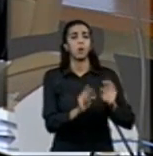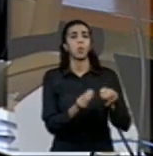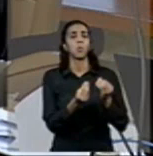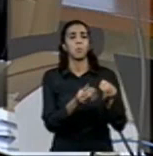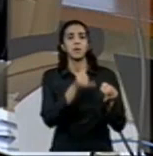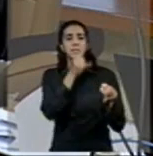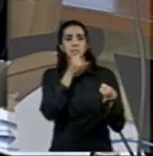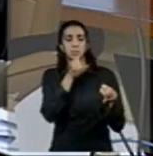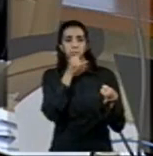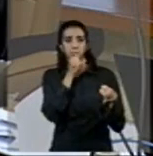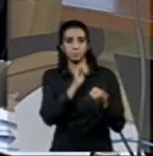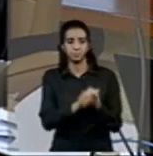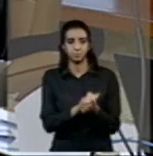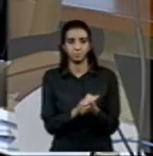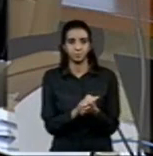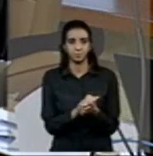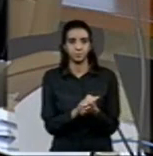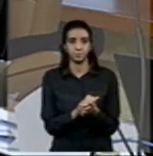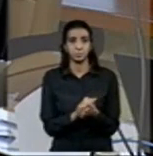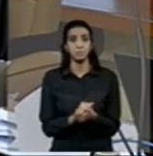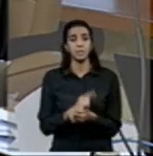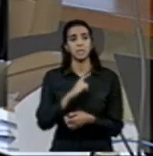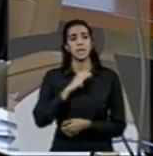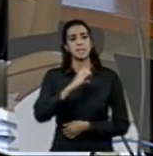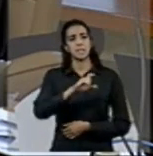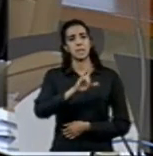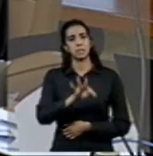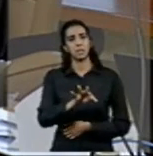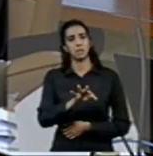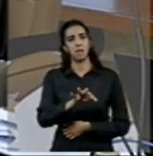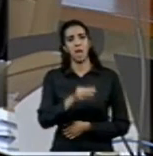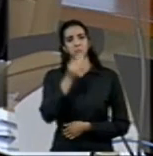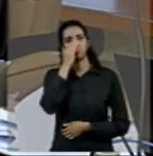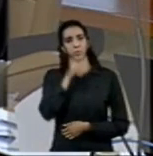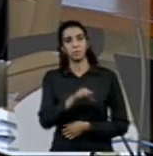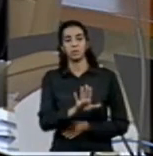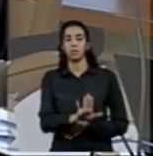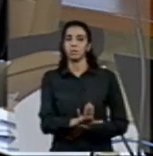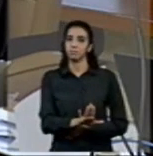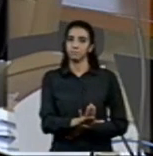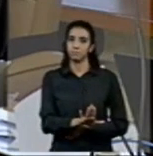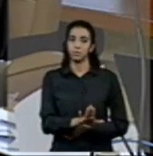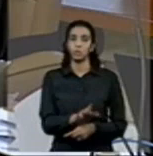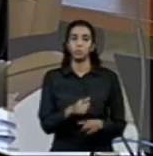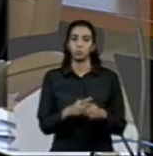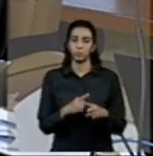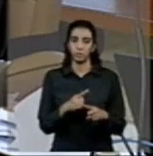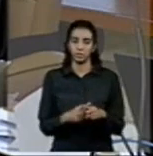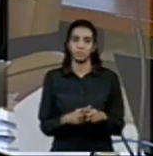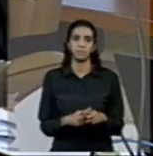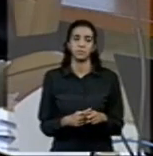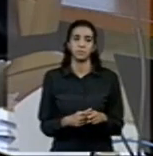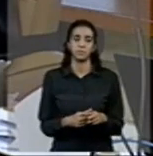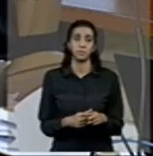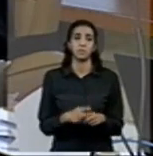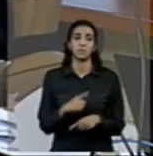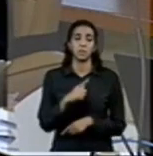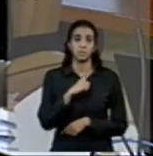afastamento da incidência da CLT, cuja interpretação conforme não restou requerida,